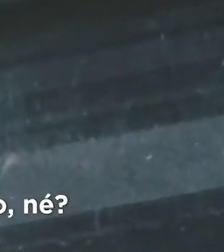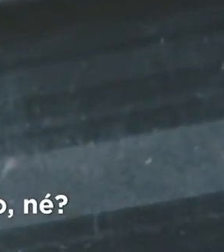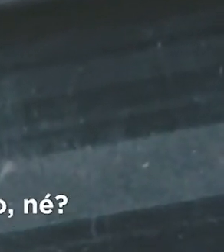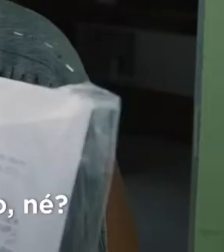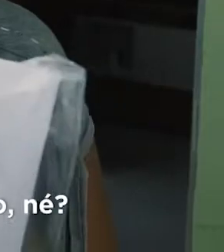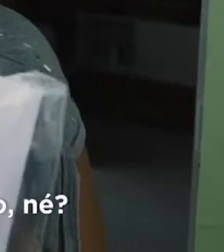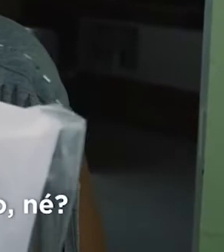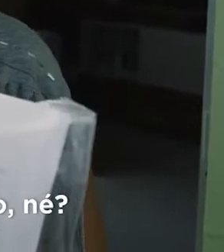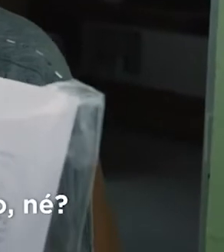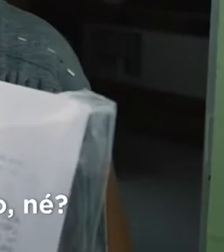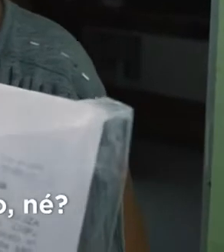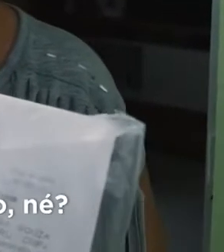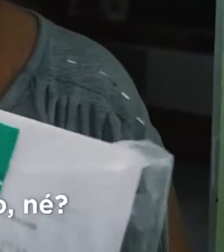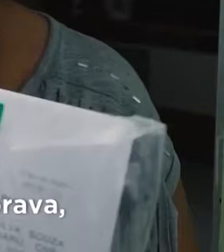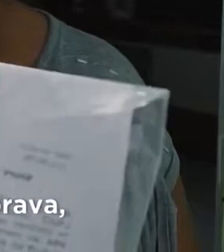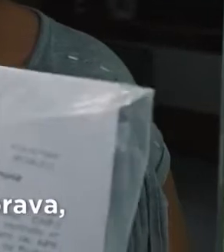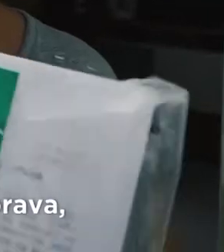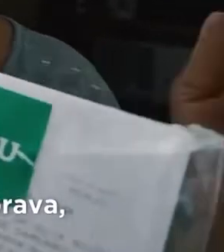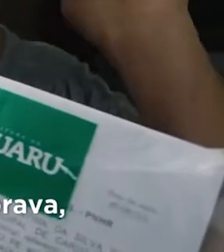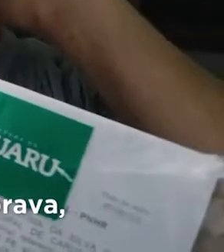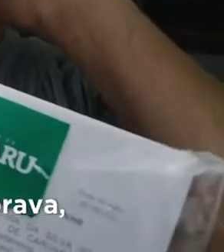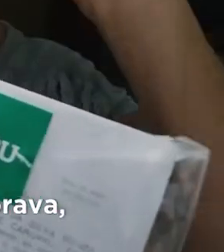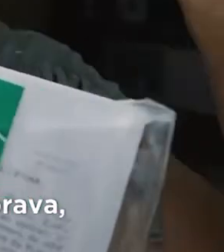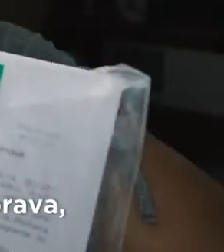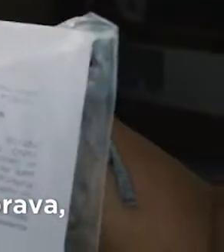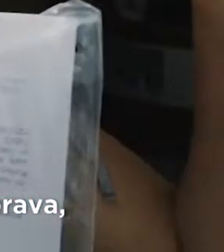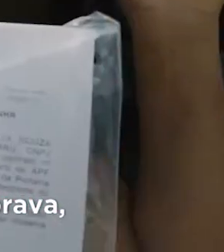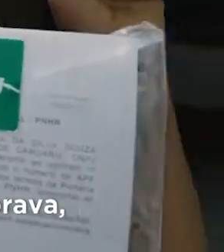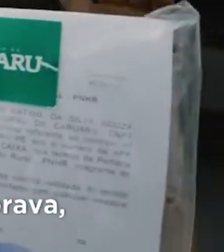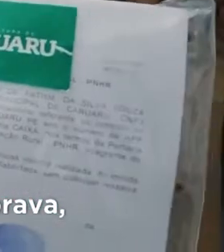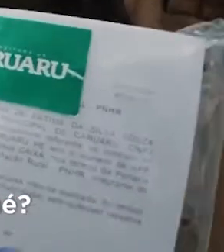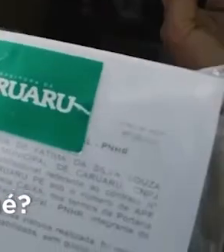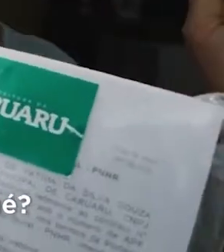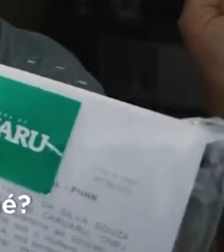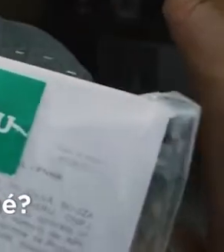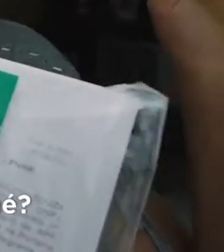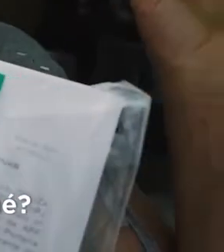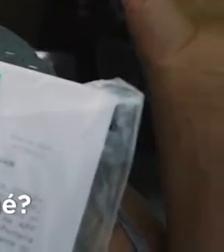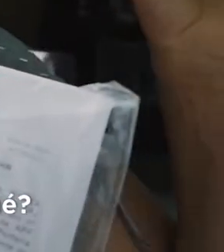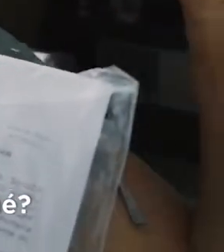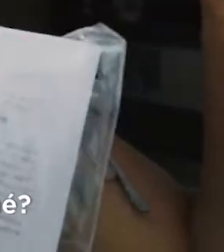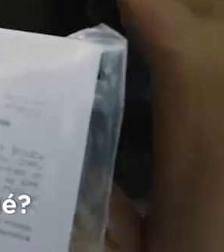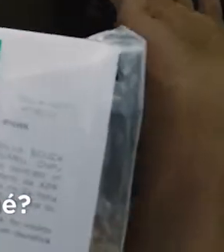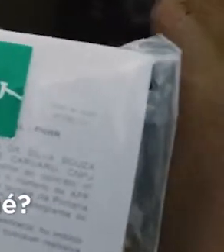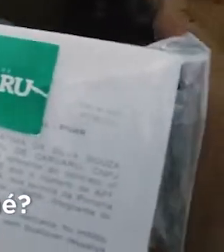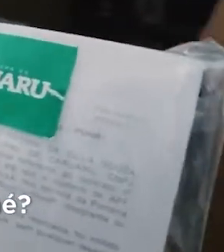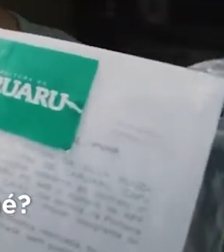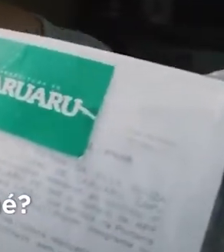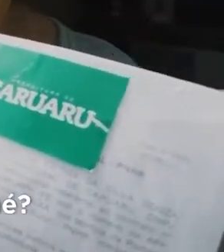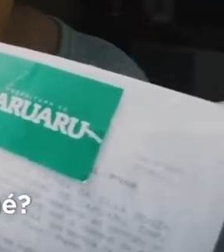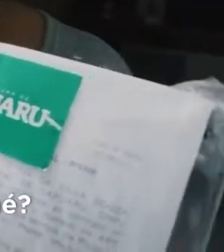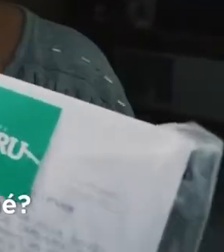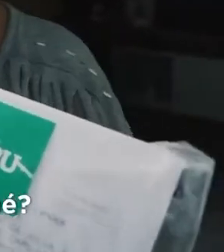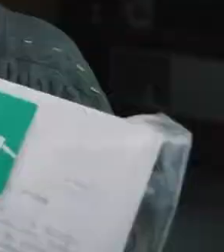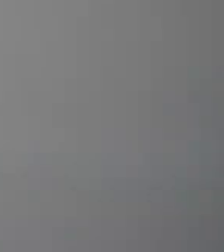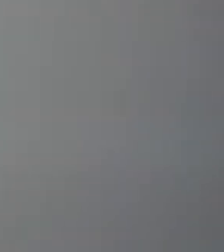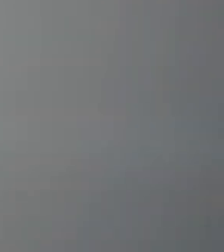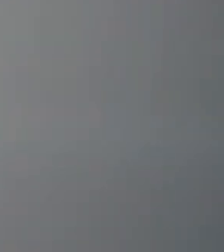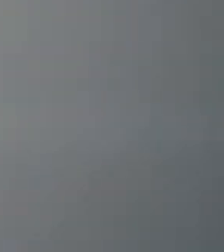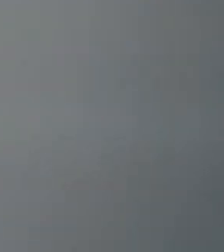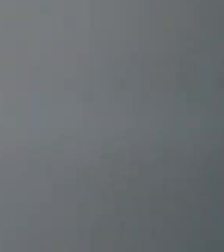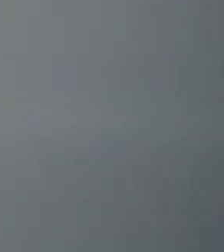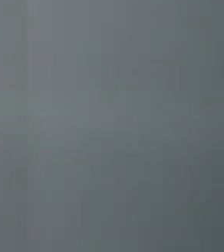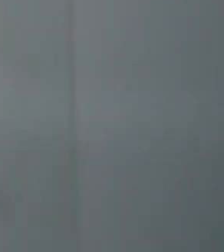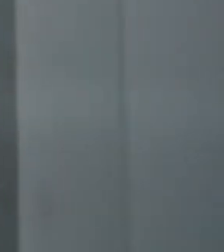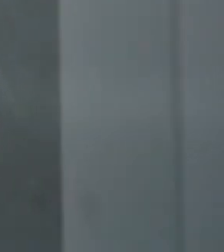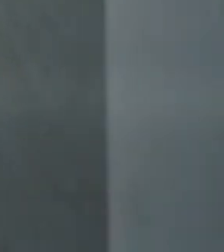é a alegria mais grande do mundo, né? Porque a pessoa morava que nem a gente morava numa casinha ali que hoje em dia já caiu, né? E o cara